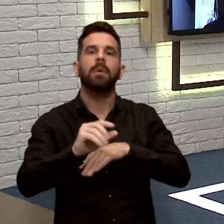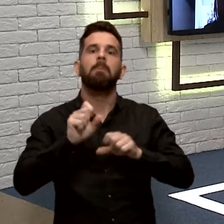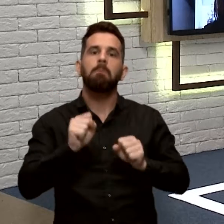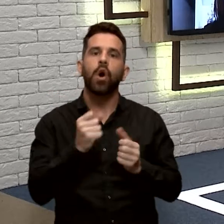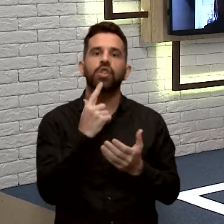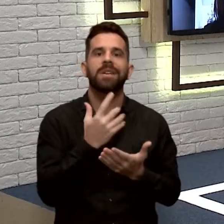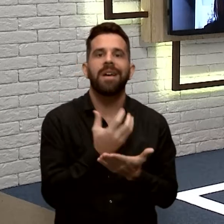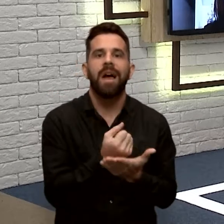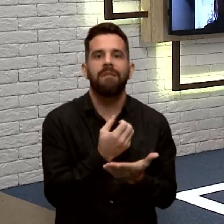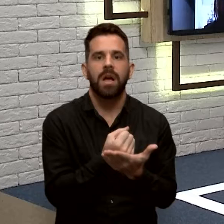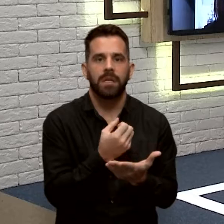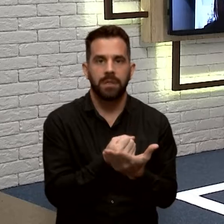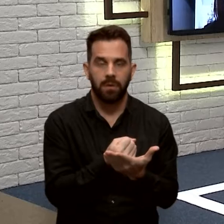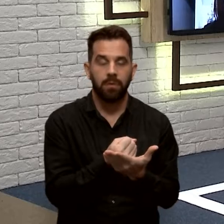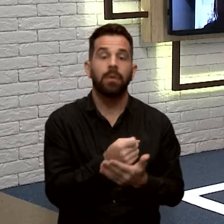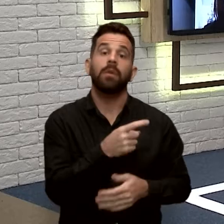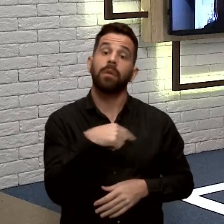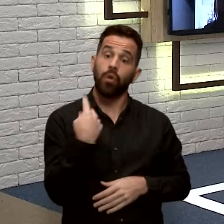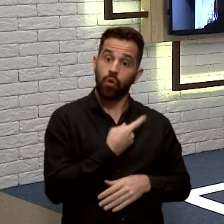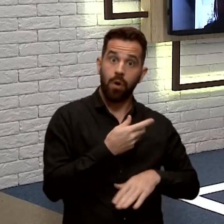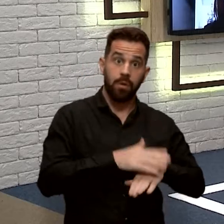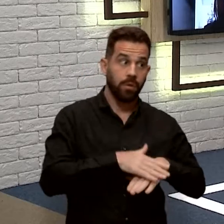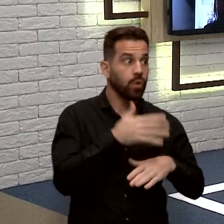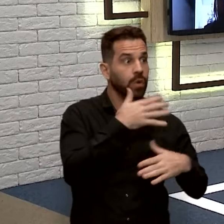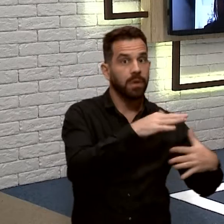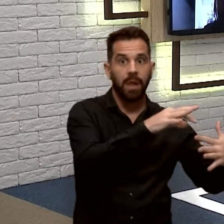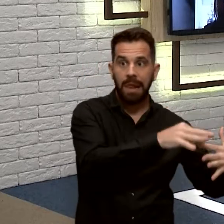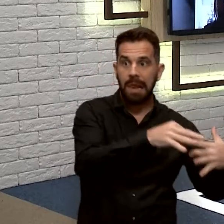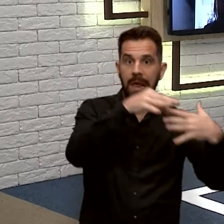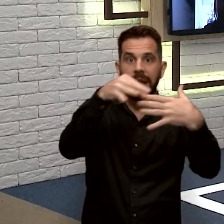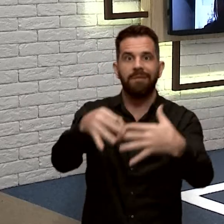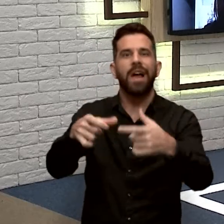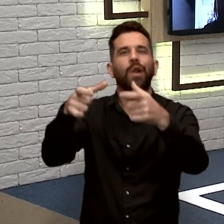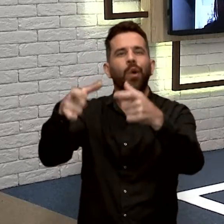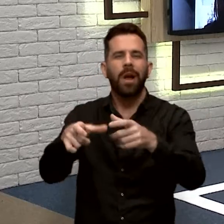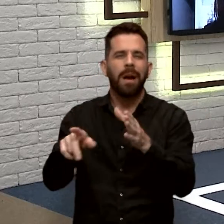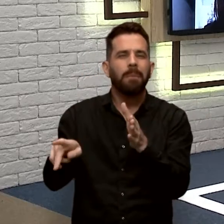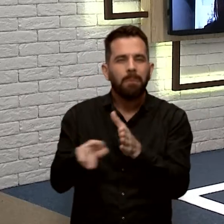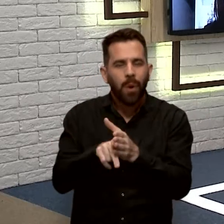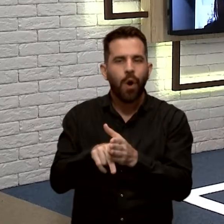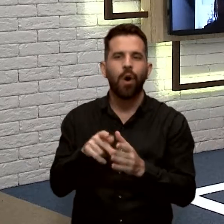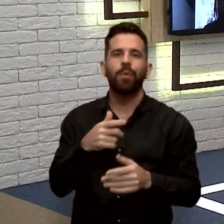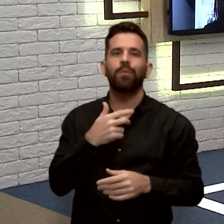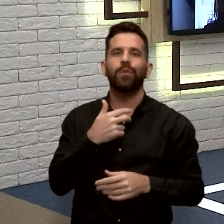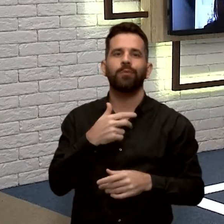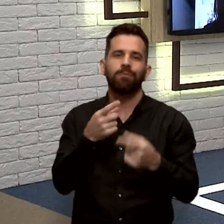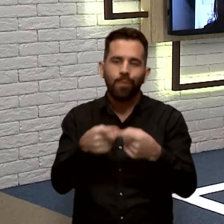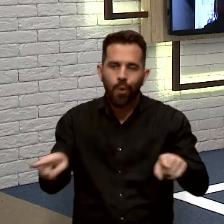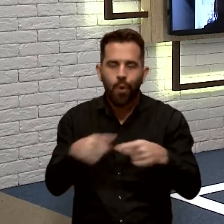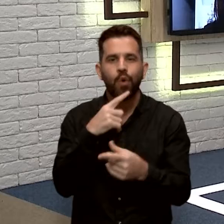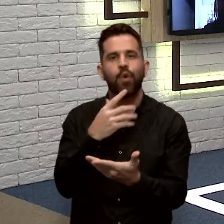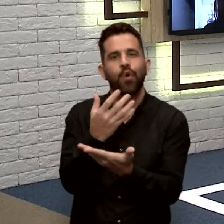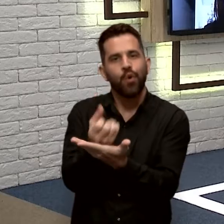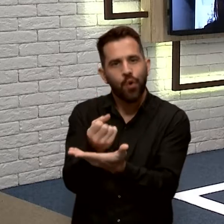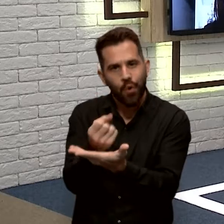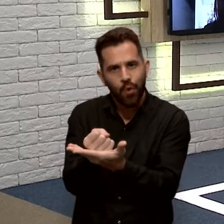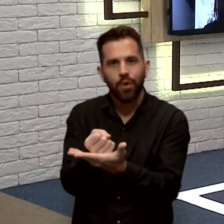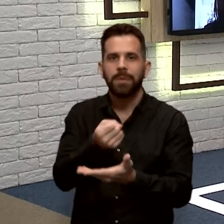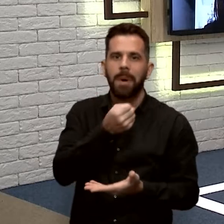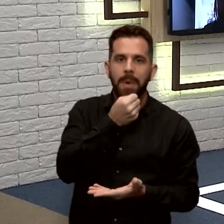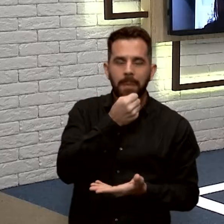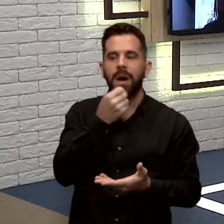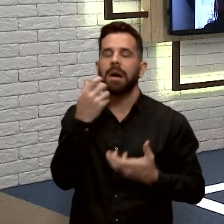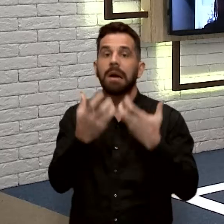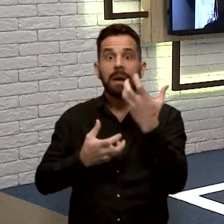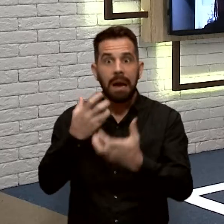gente consegue levá-los, alguns deles até o estúdio, né? A gente faz os ensaios, e leva até o estúdio, faz